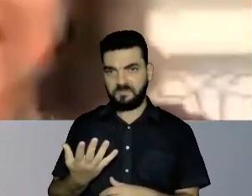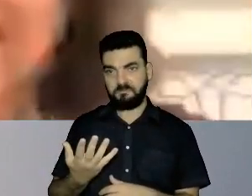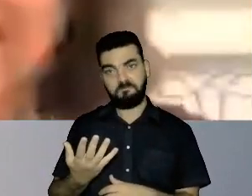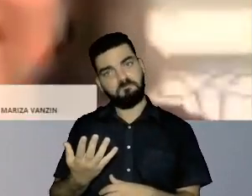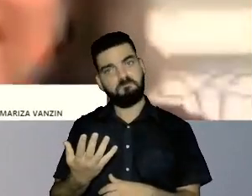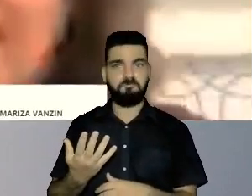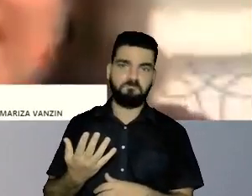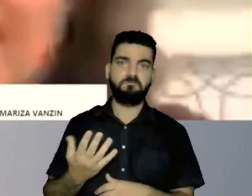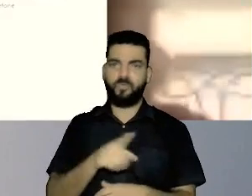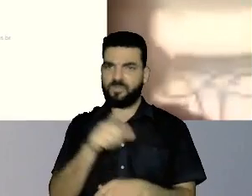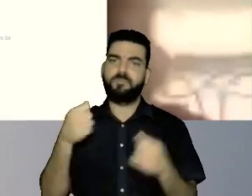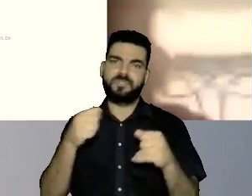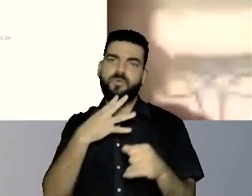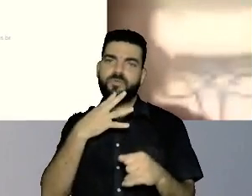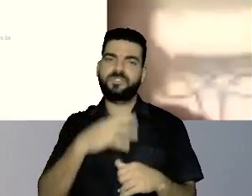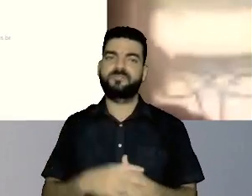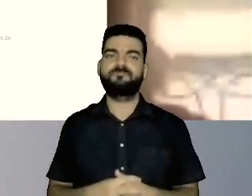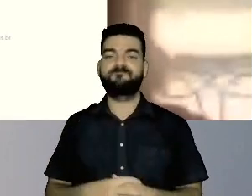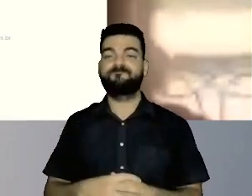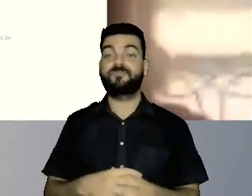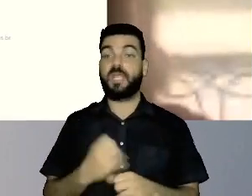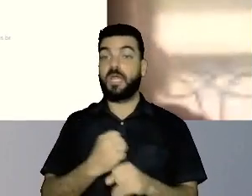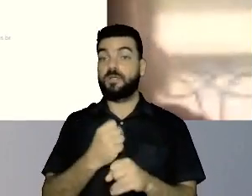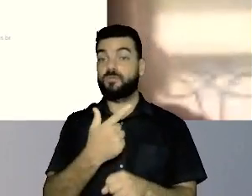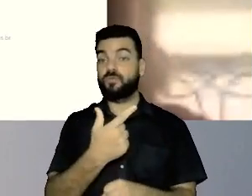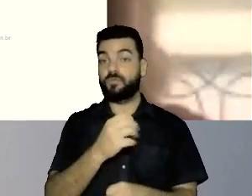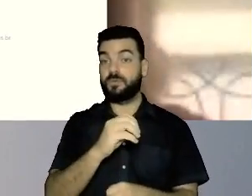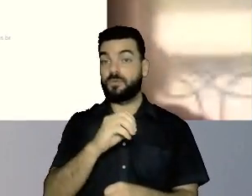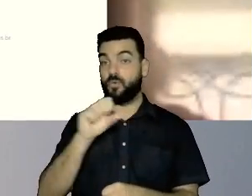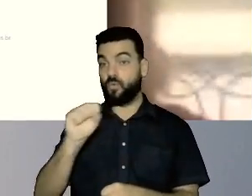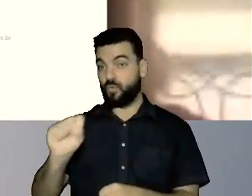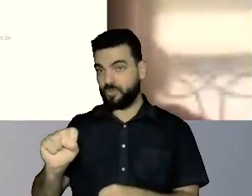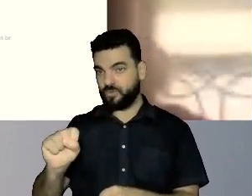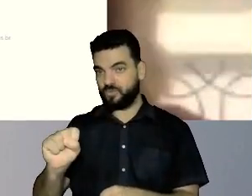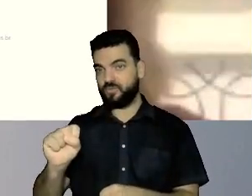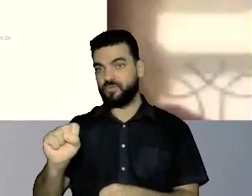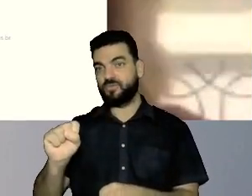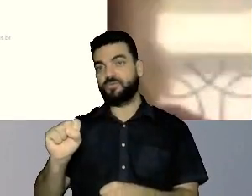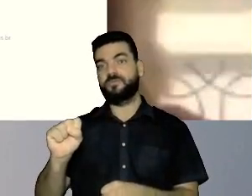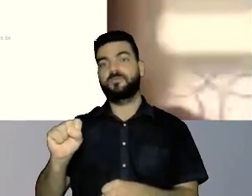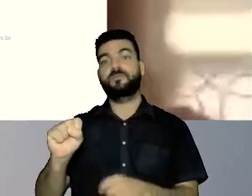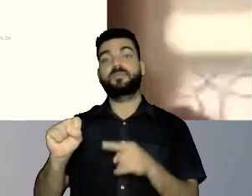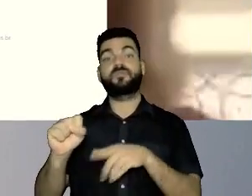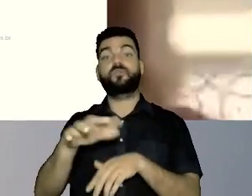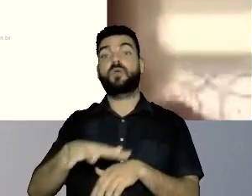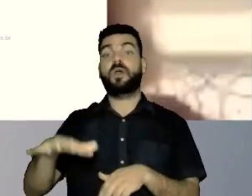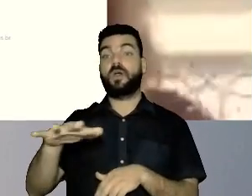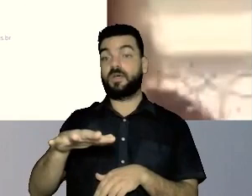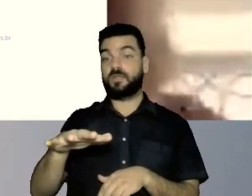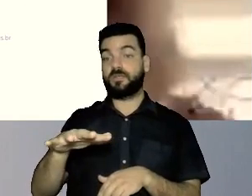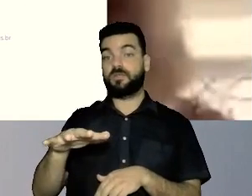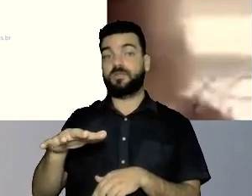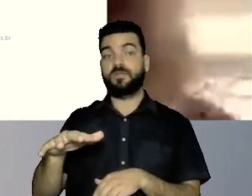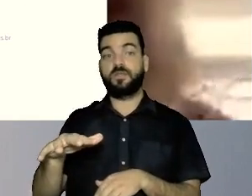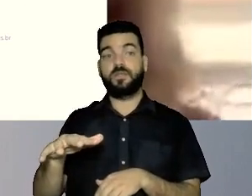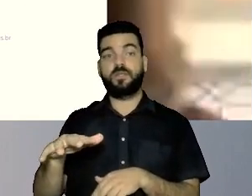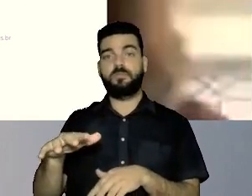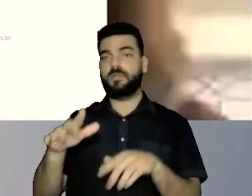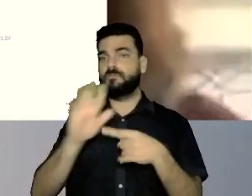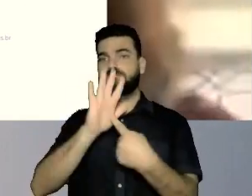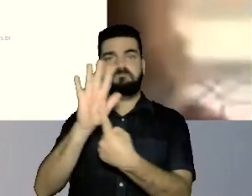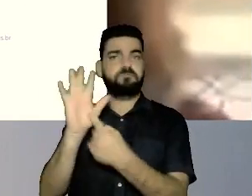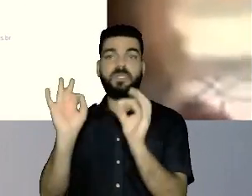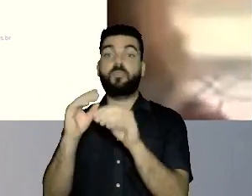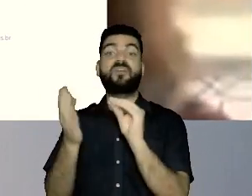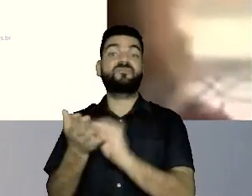o caso da Carolina Pivete de Mota. Não sei se vocês conhecem, talvez vocês devem conhecer a situação. Né?